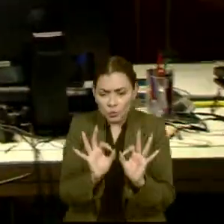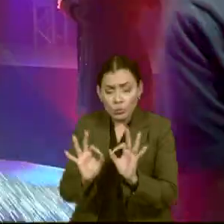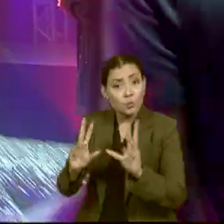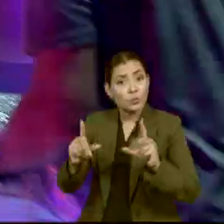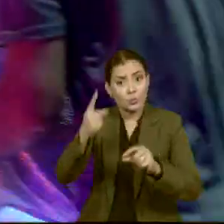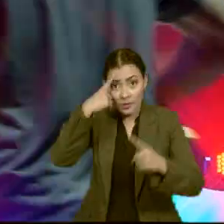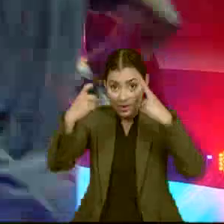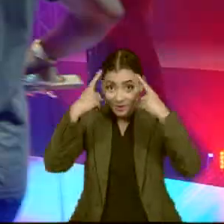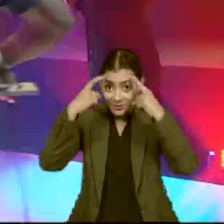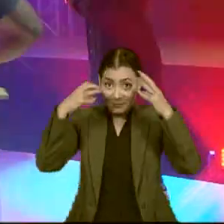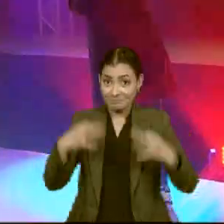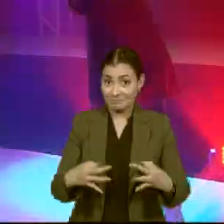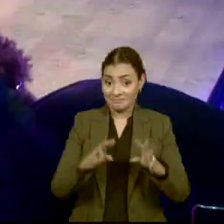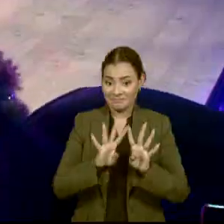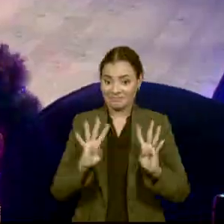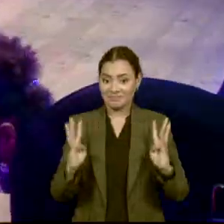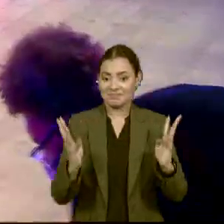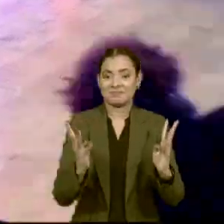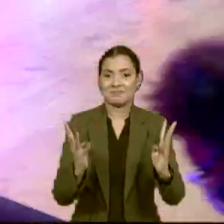Criatividade é o que não falta aqui.